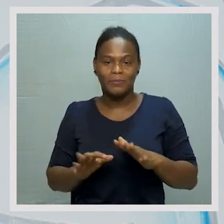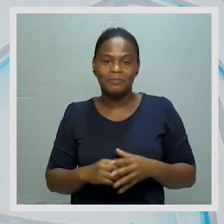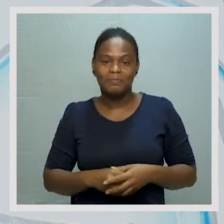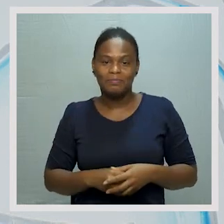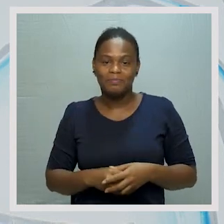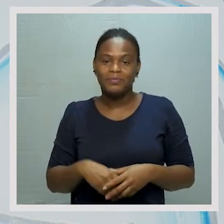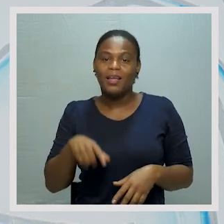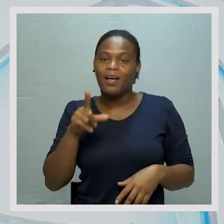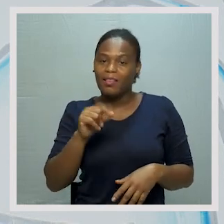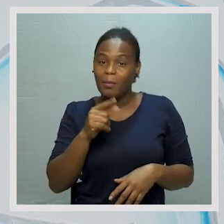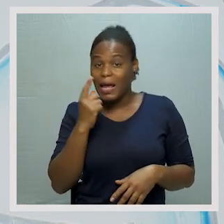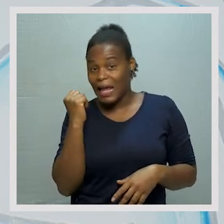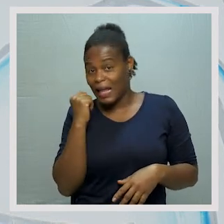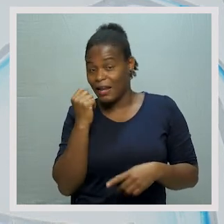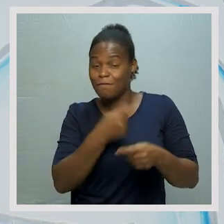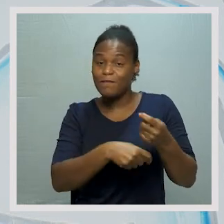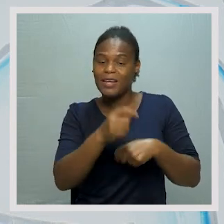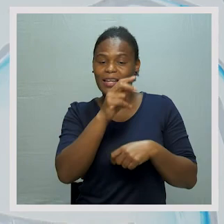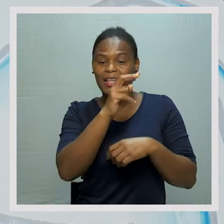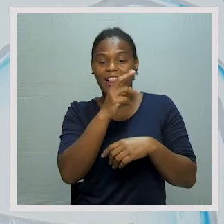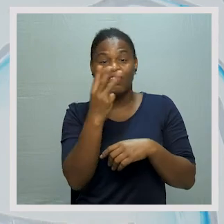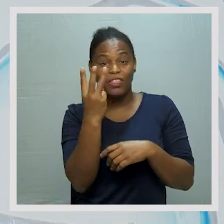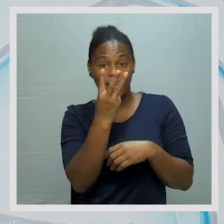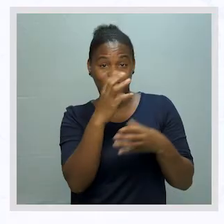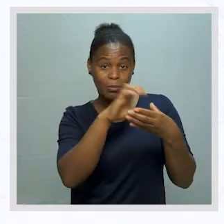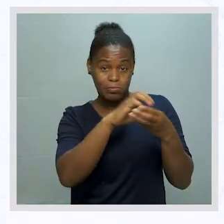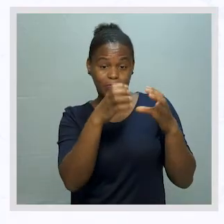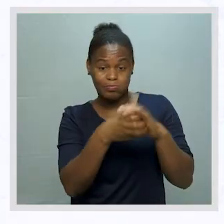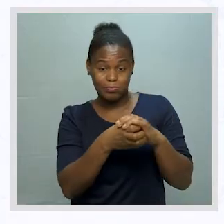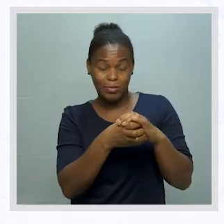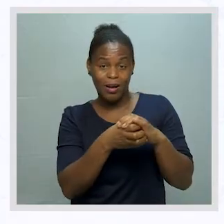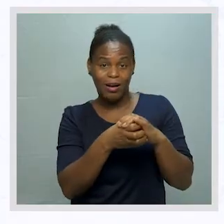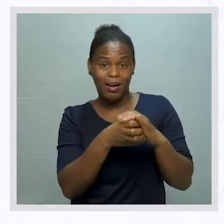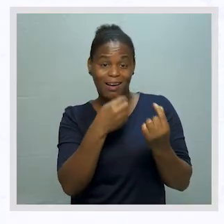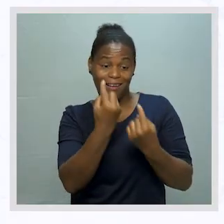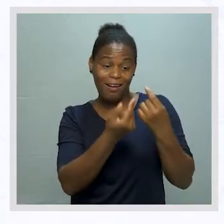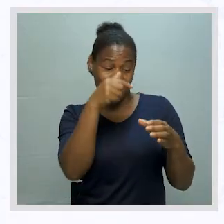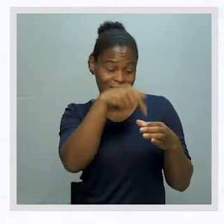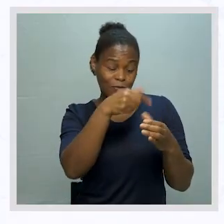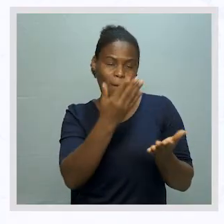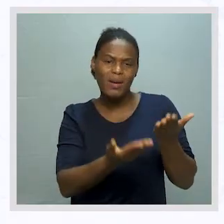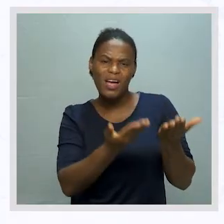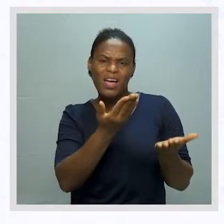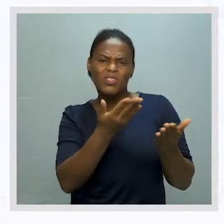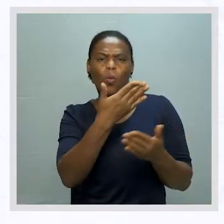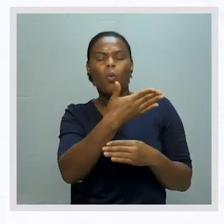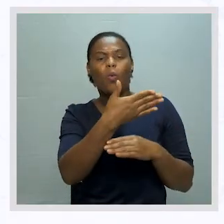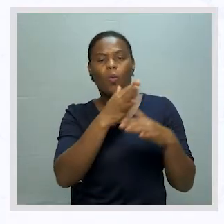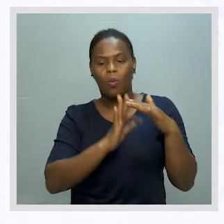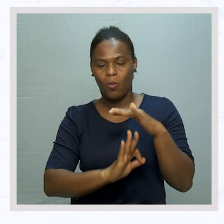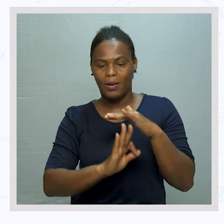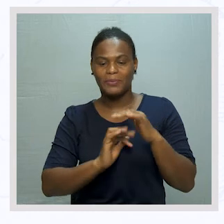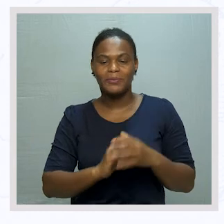21/4. Também ele vendeu 3 embalagens e cada embalagem pesava